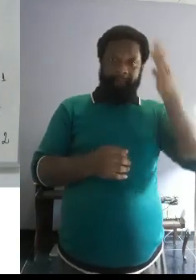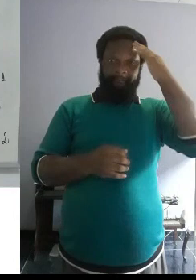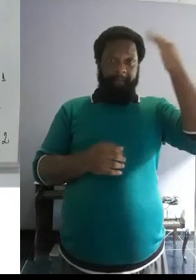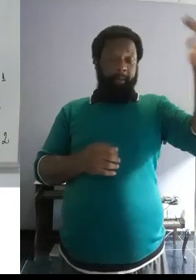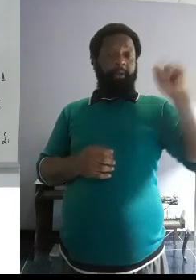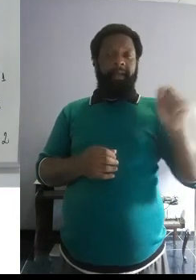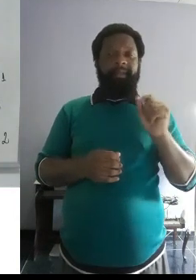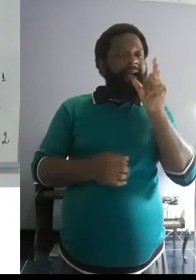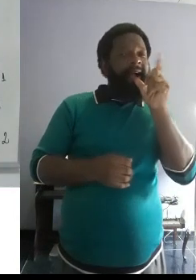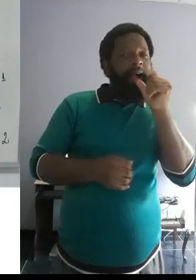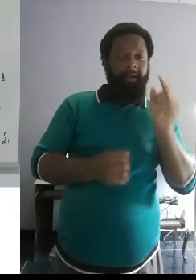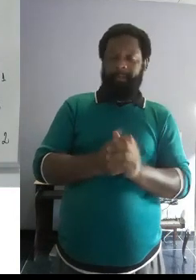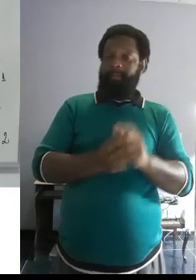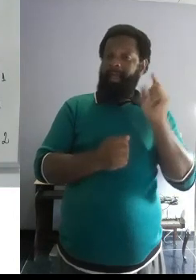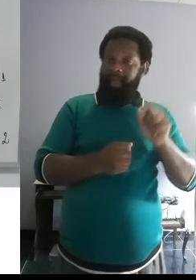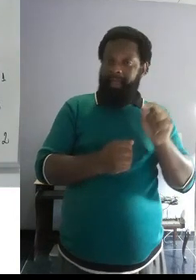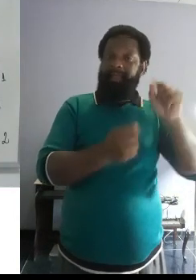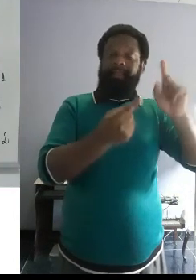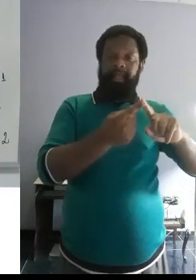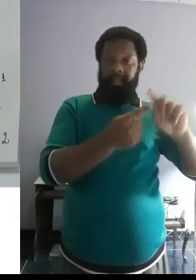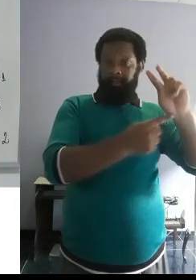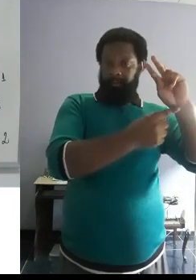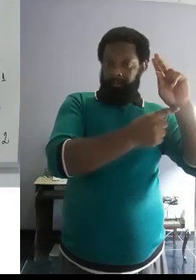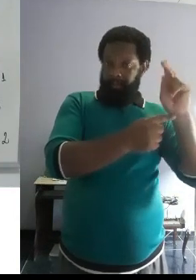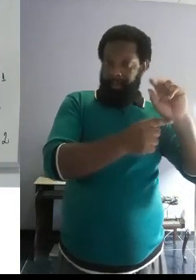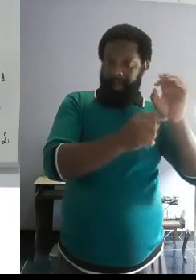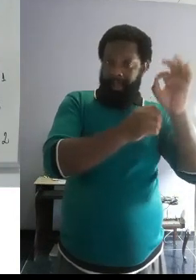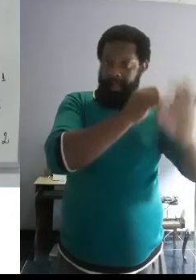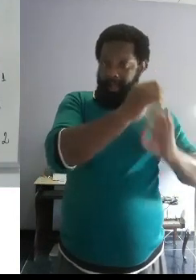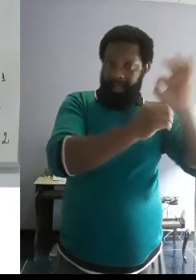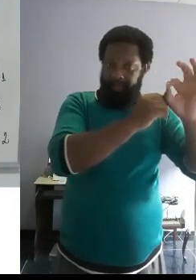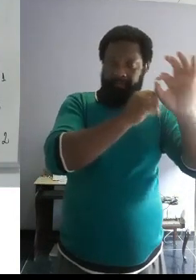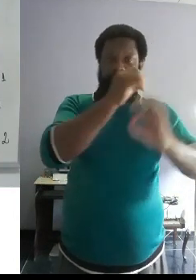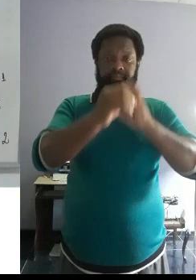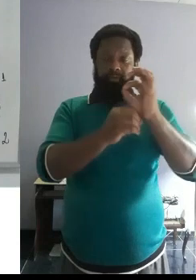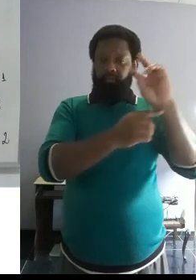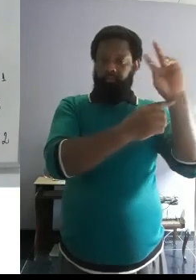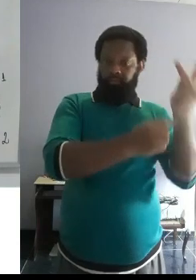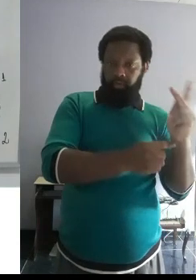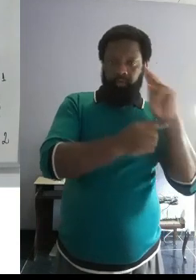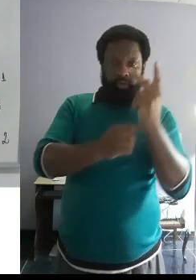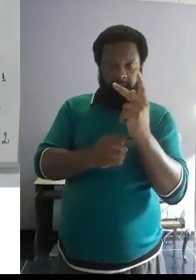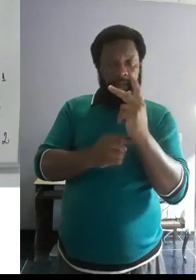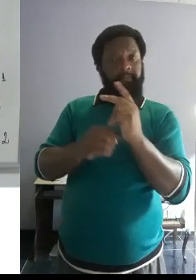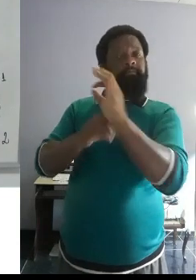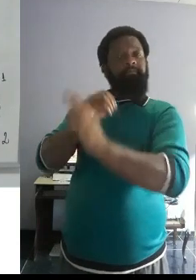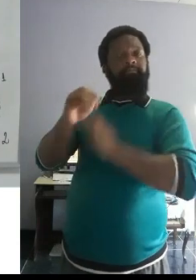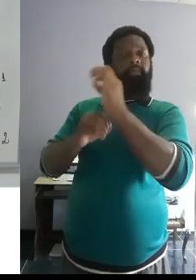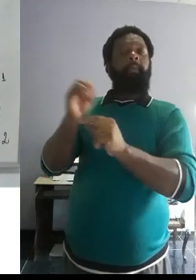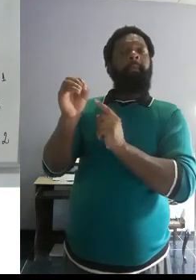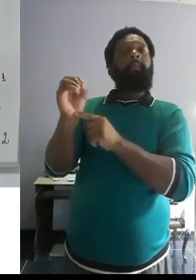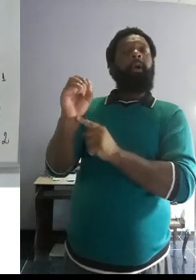famosa, né, a água, ela é constituída por 2 átomos do elemento químico hidrogênio e um átomo